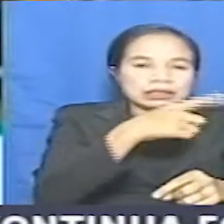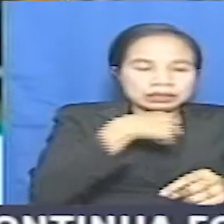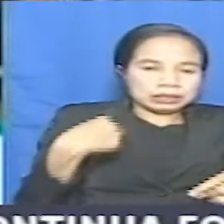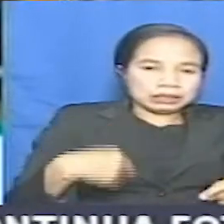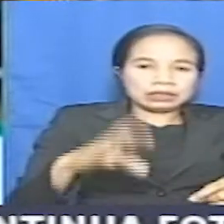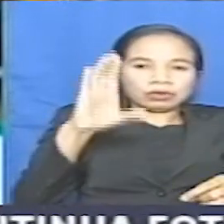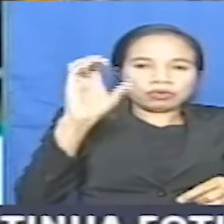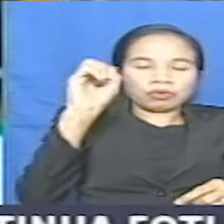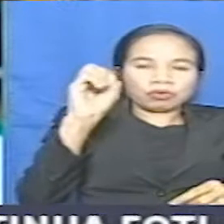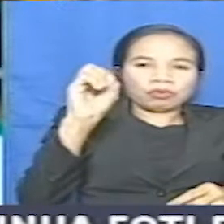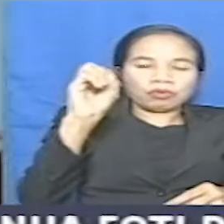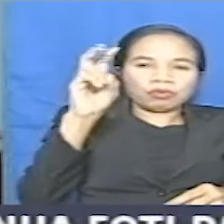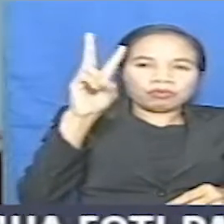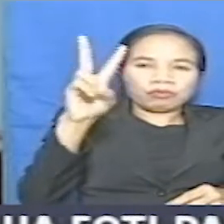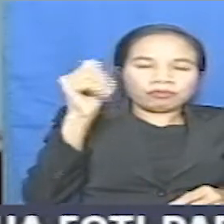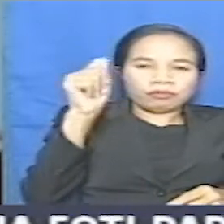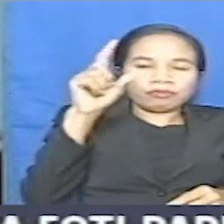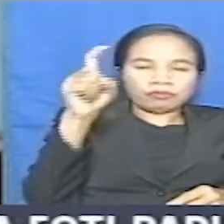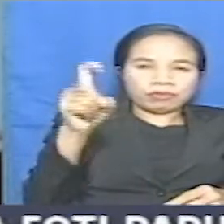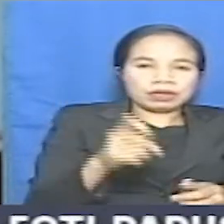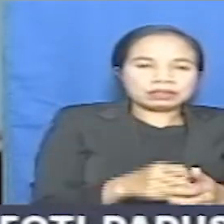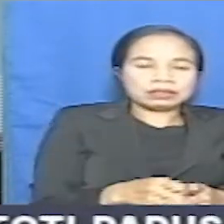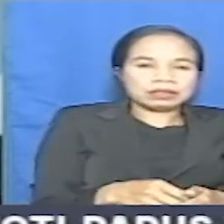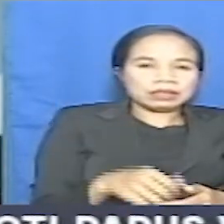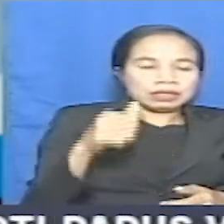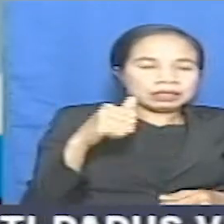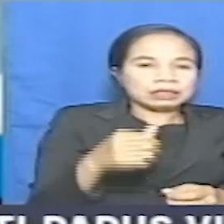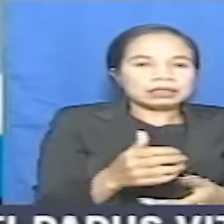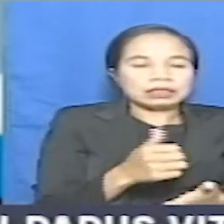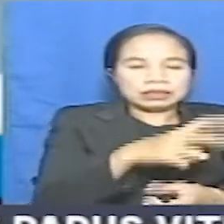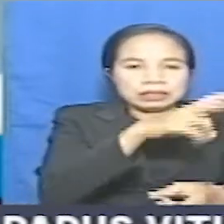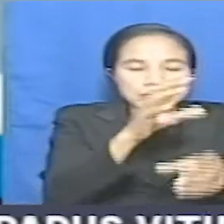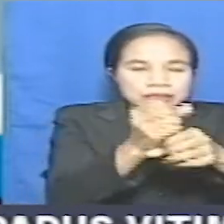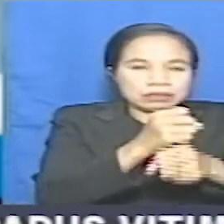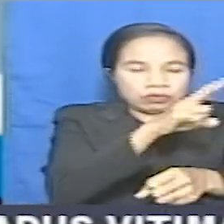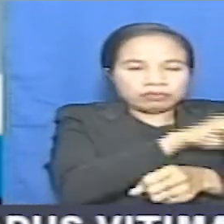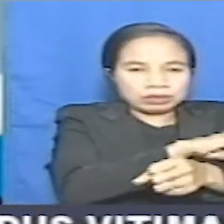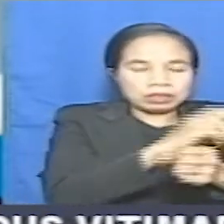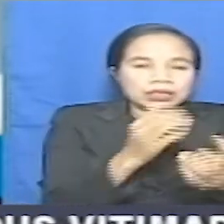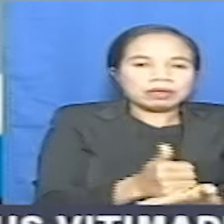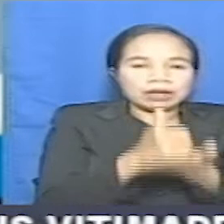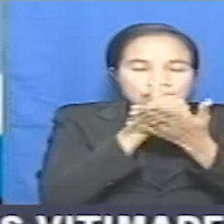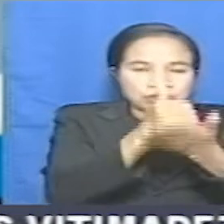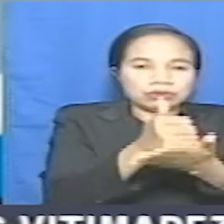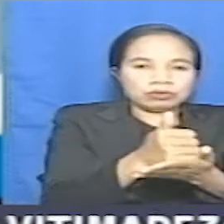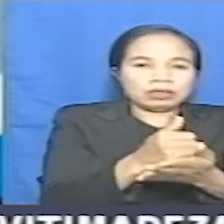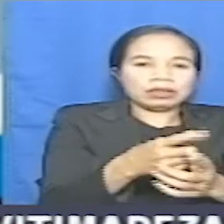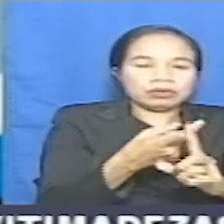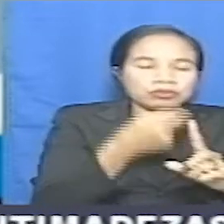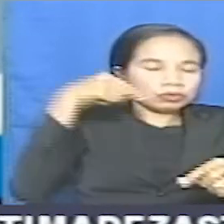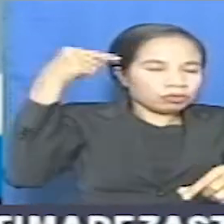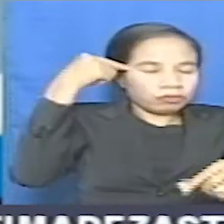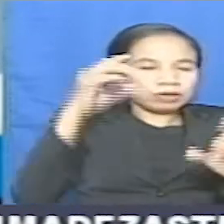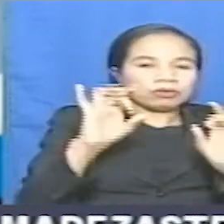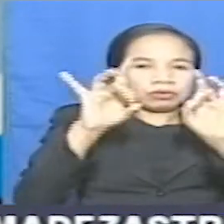Facility. Avante se simo vacina, nevemos apoio se Austrália, tenê Laos COVAX Facility, mas vei tenê